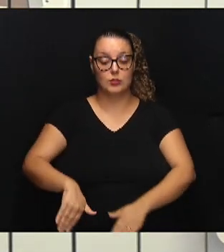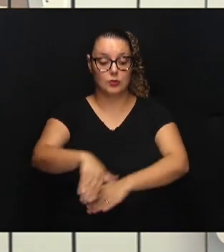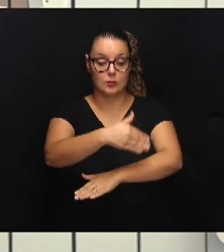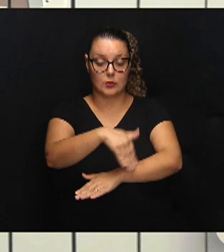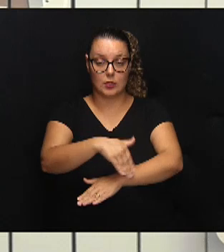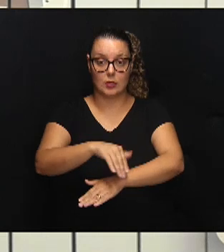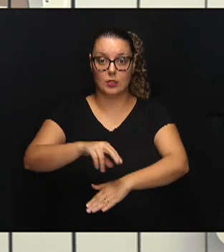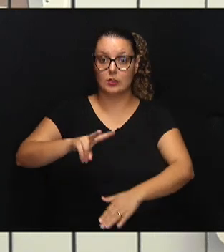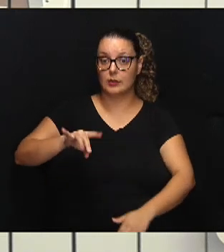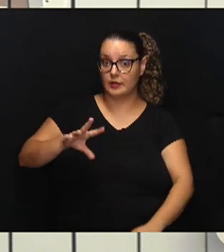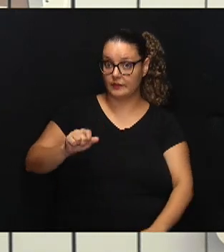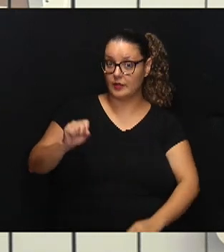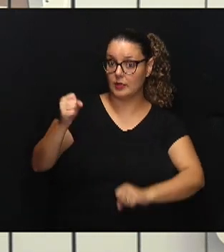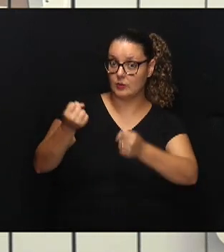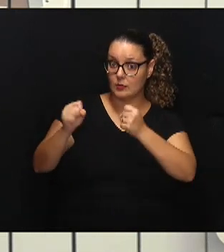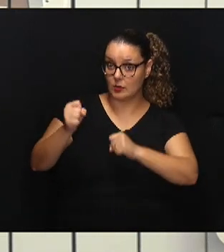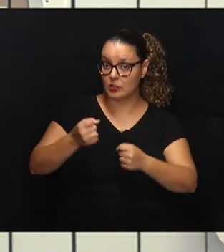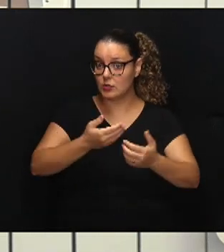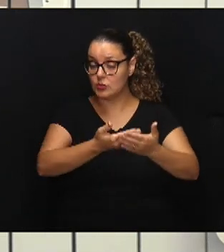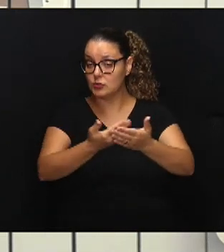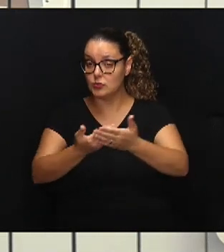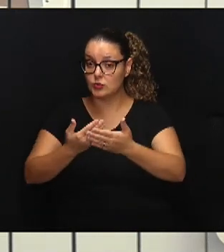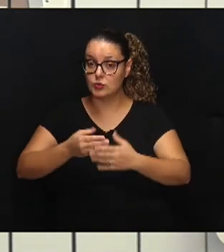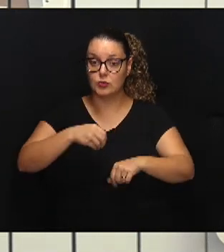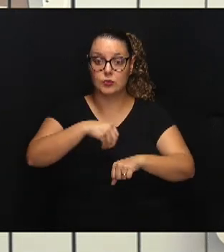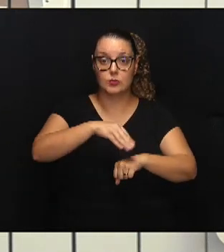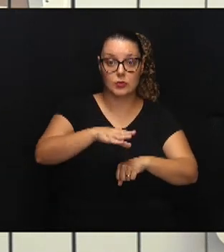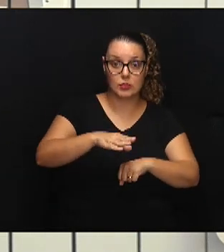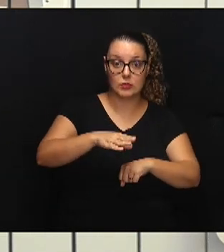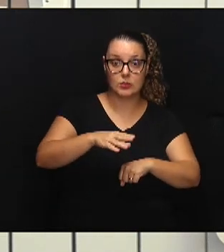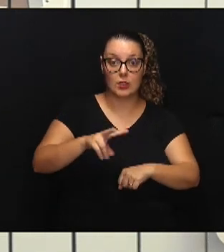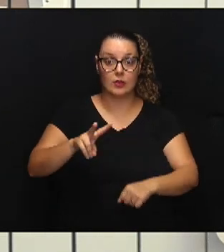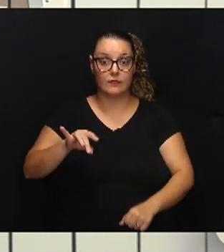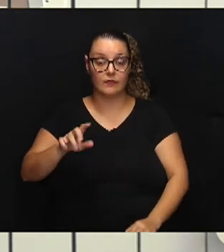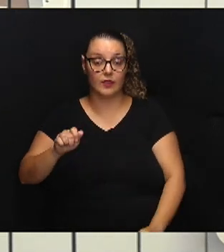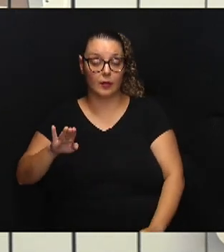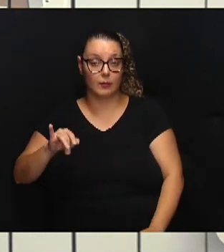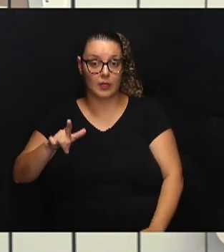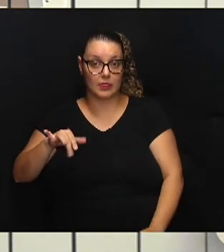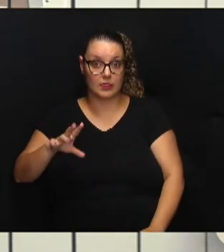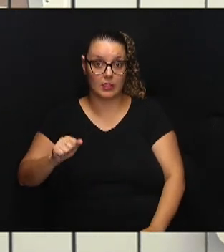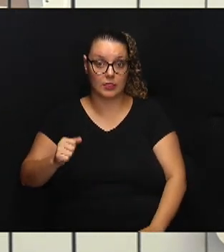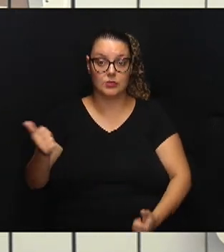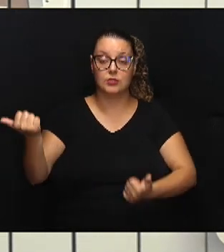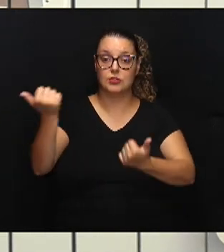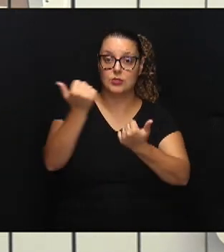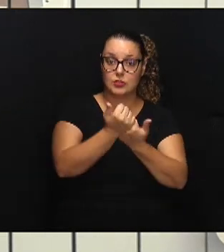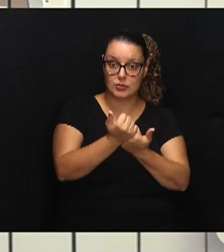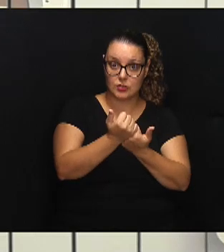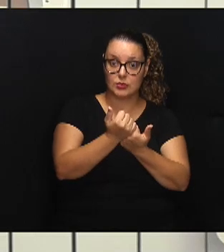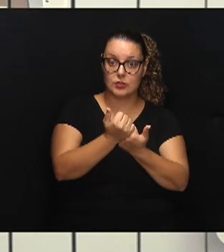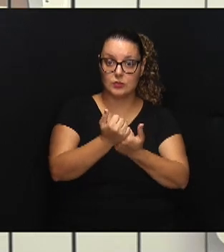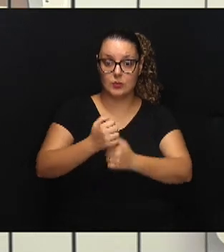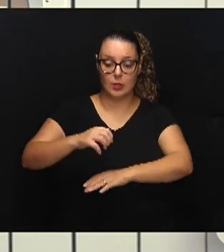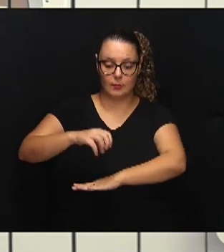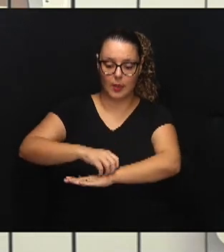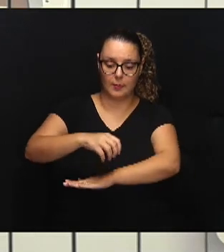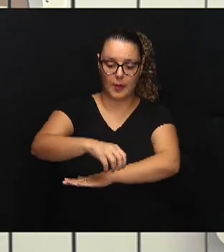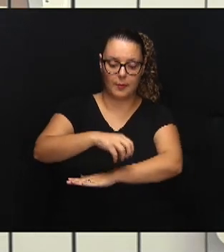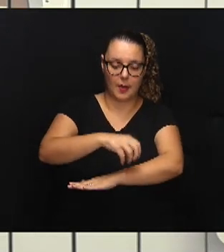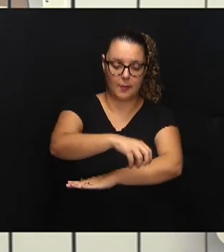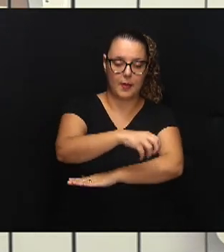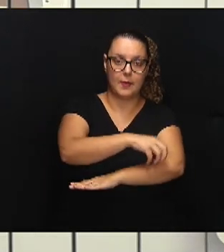Vila Industrial e estudos que indiquem a viabilidade da substituição de paralelepípedos